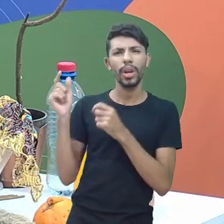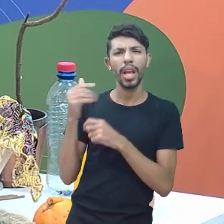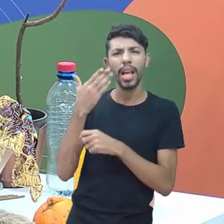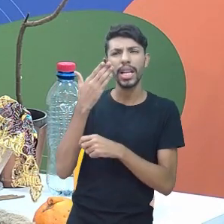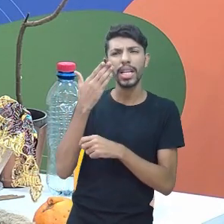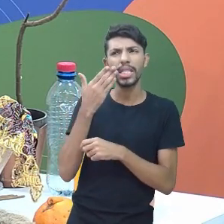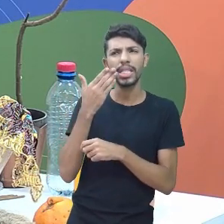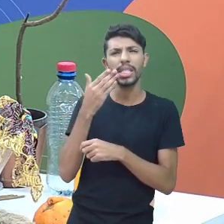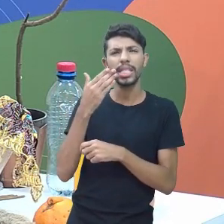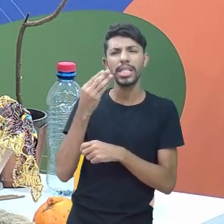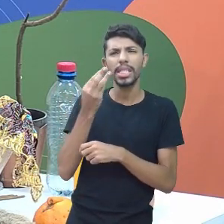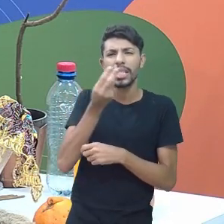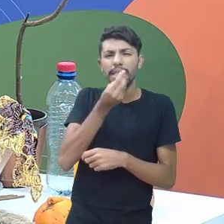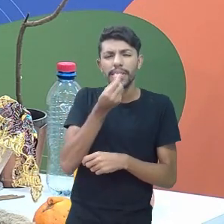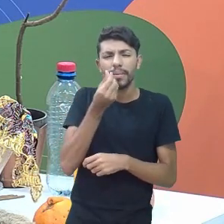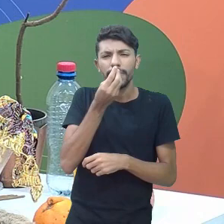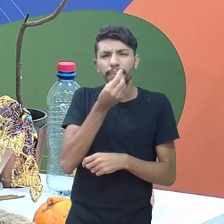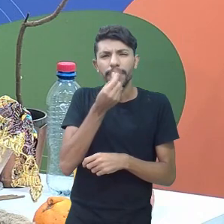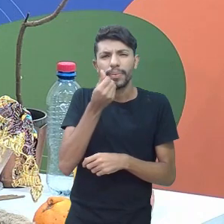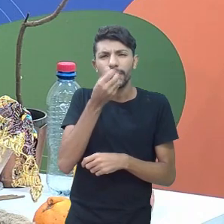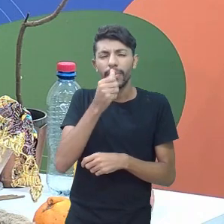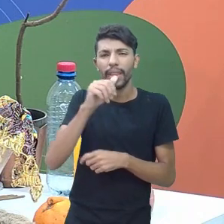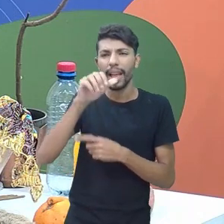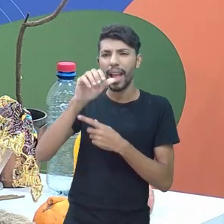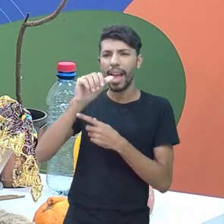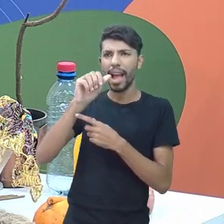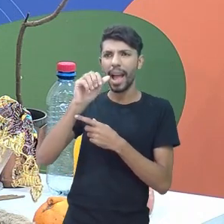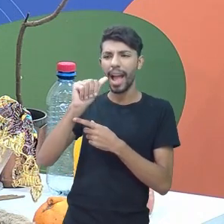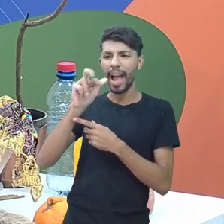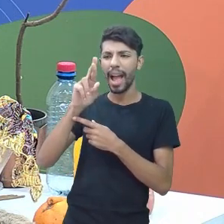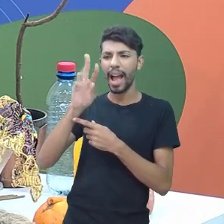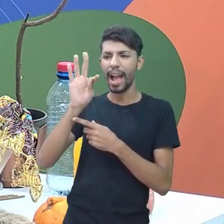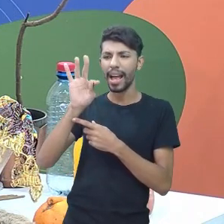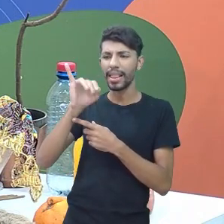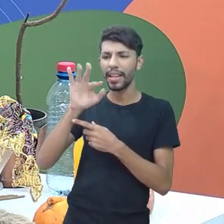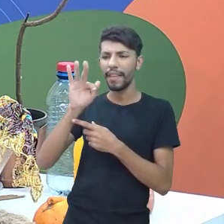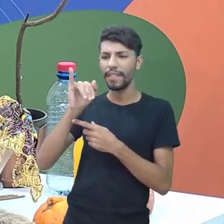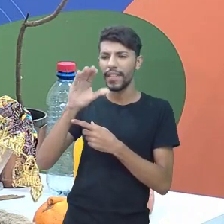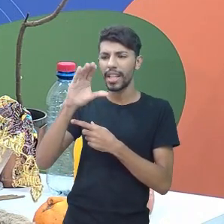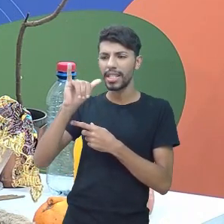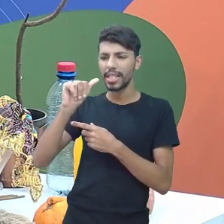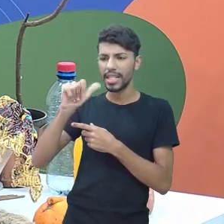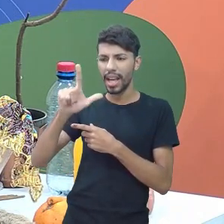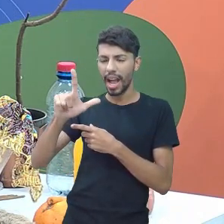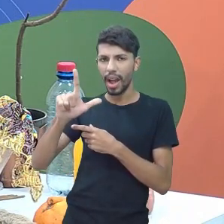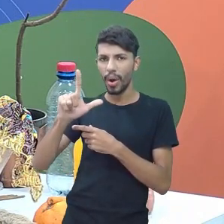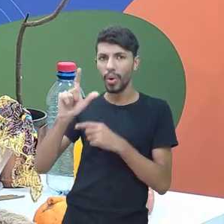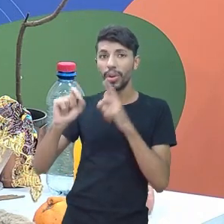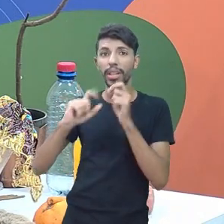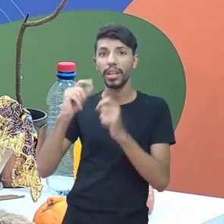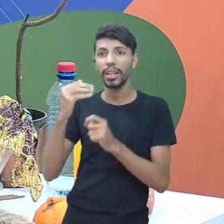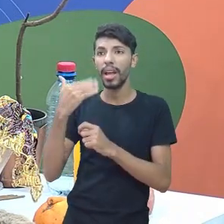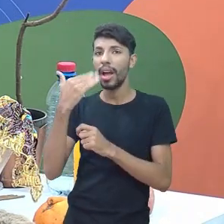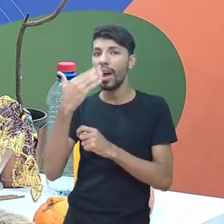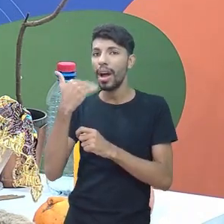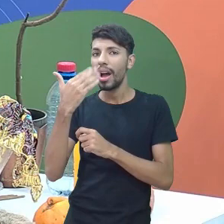sabor artificial de hortelã. E a gente vai conversar sobre esse sabor artificial. Então, a nossa